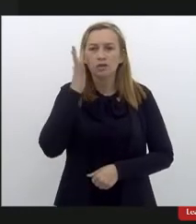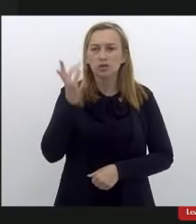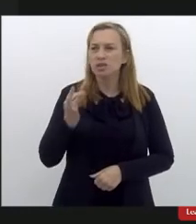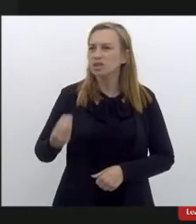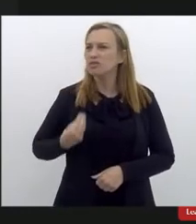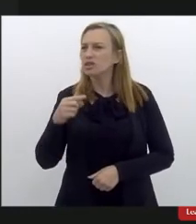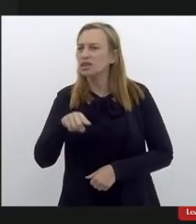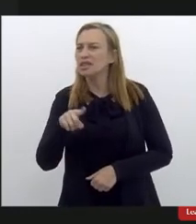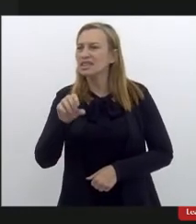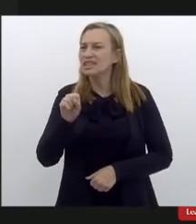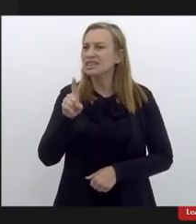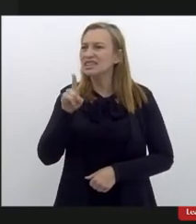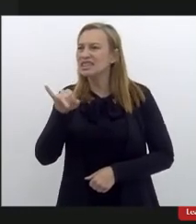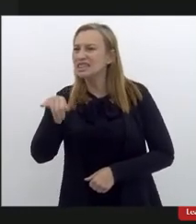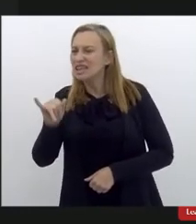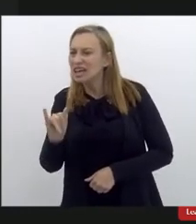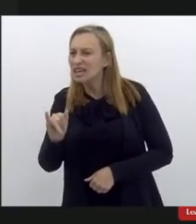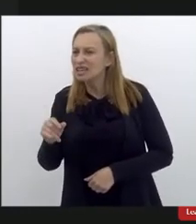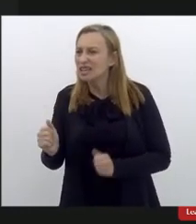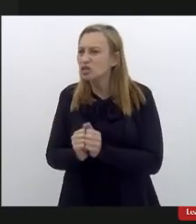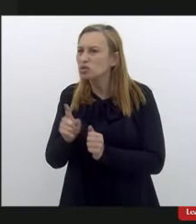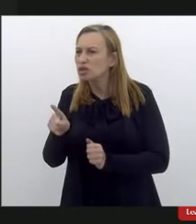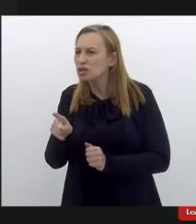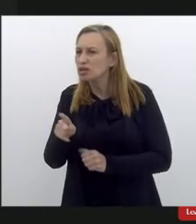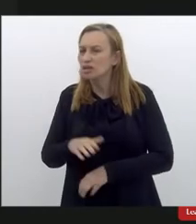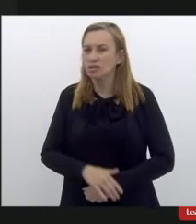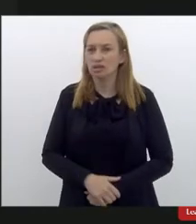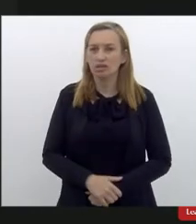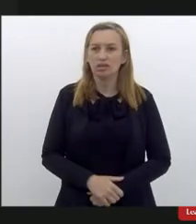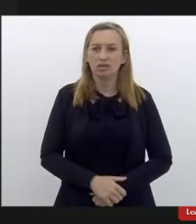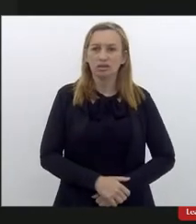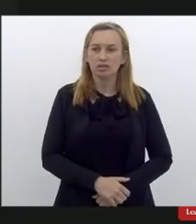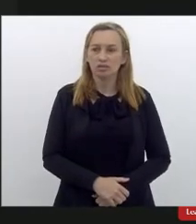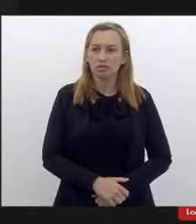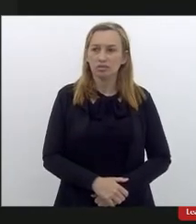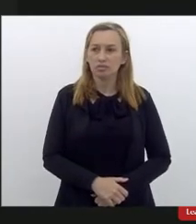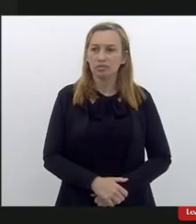o Sidney. Sidney está aí com a gente?